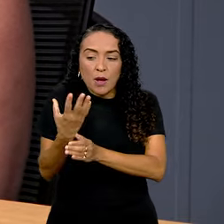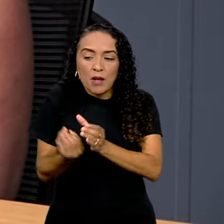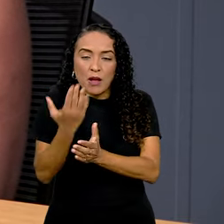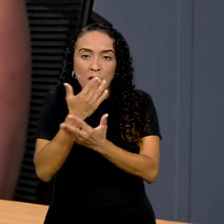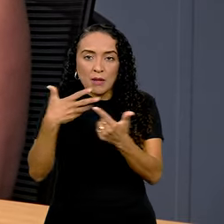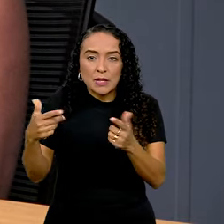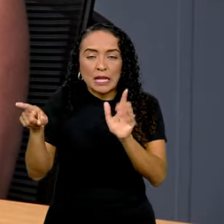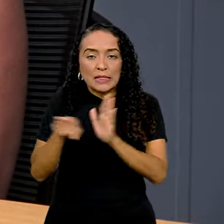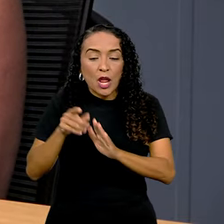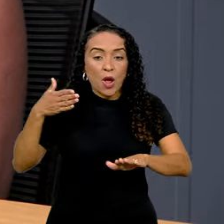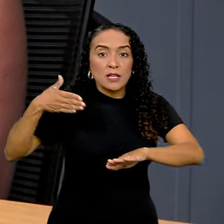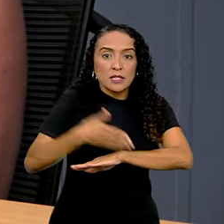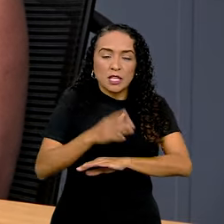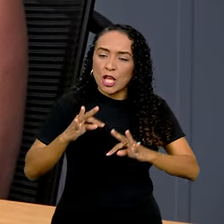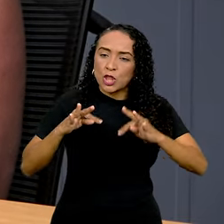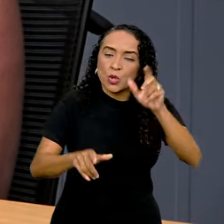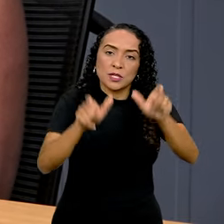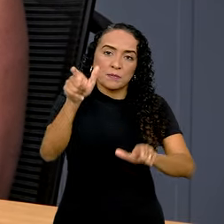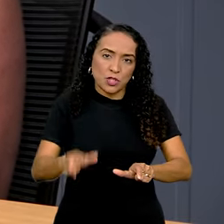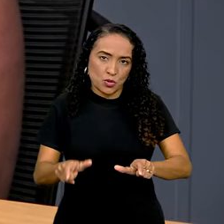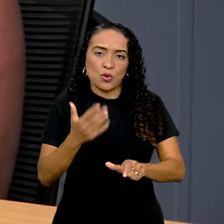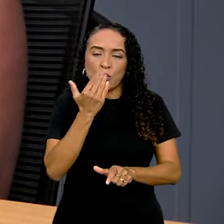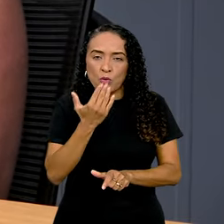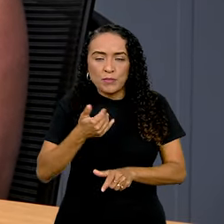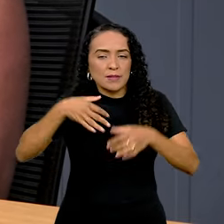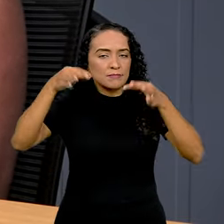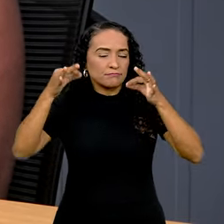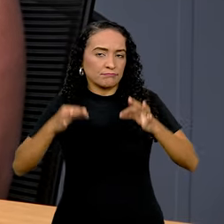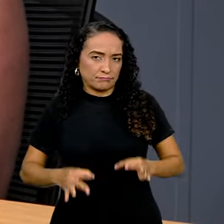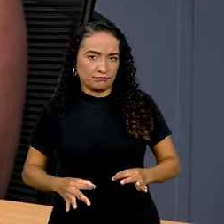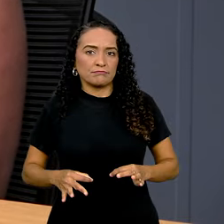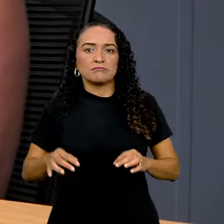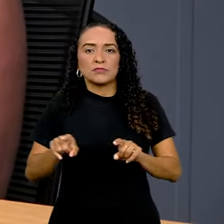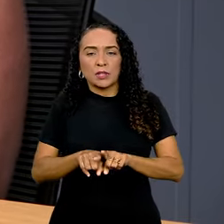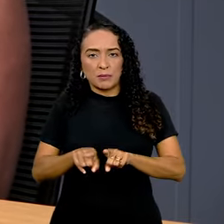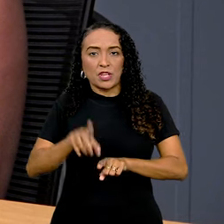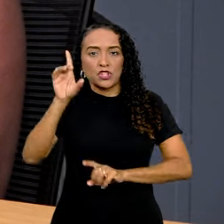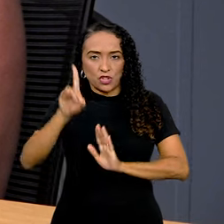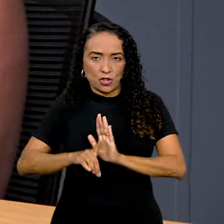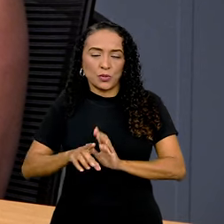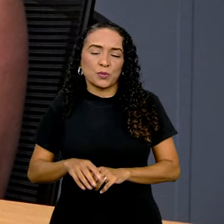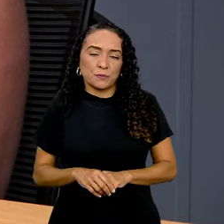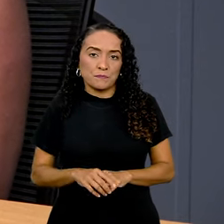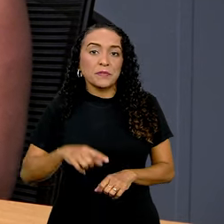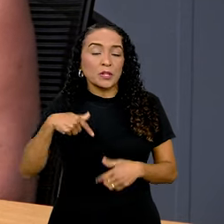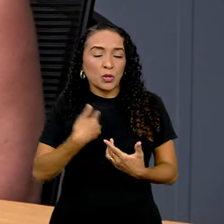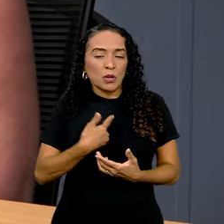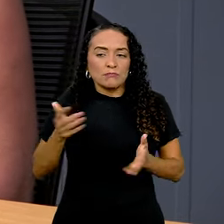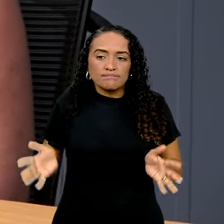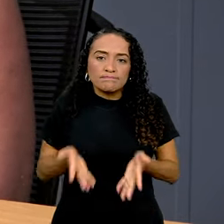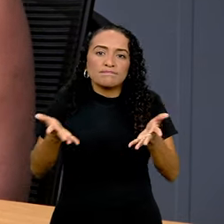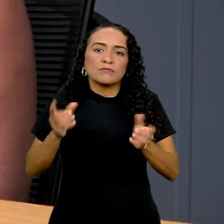produção de alimentos até o acesso a todas as pessoas a uma alimentação digna eh como direito e a